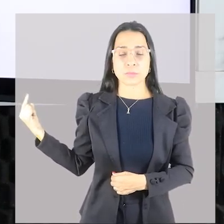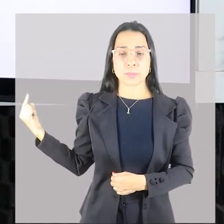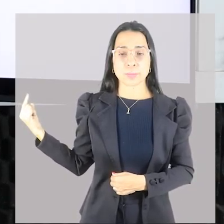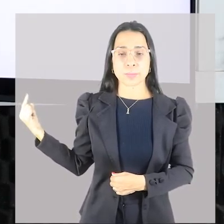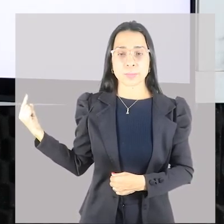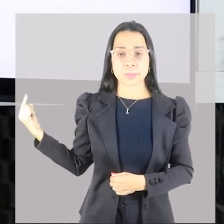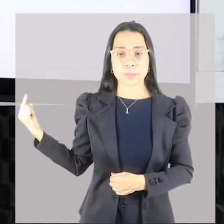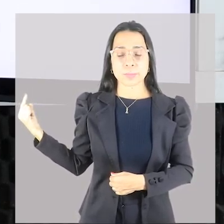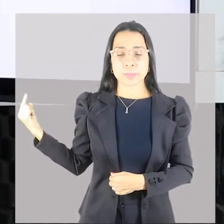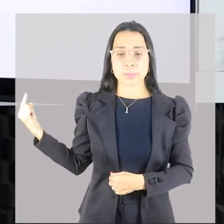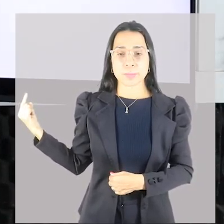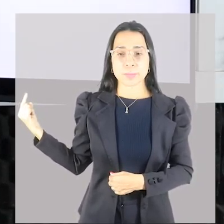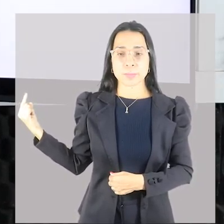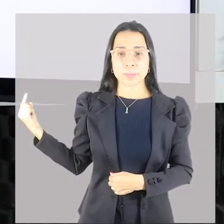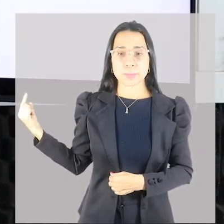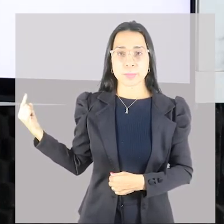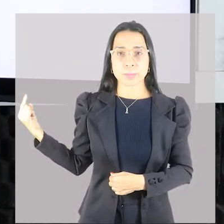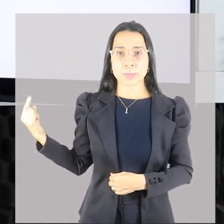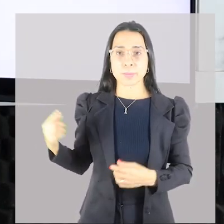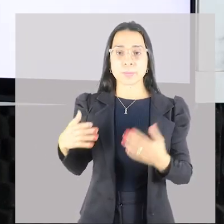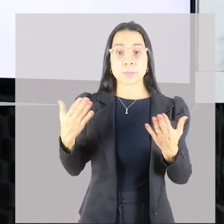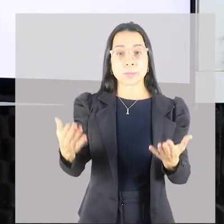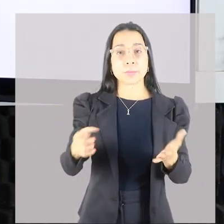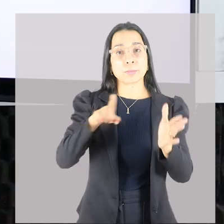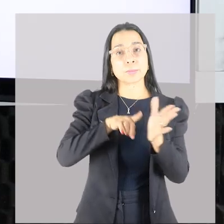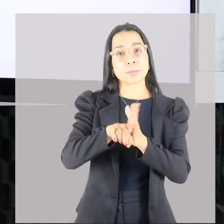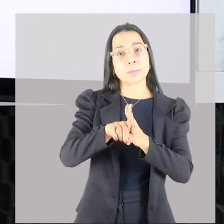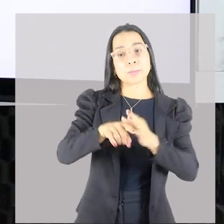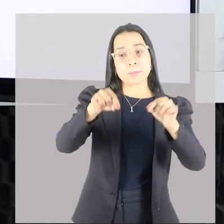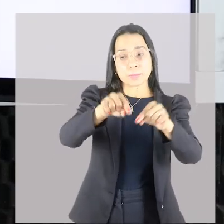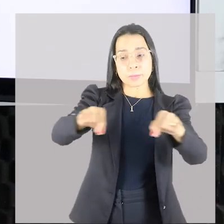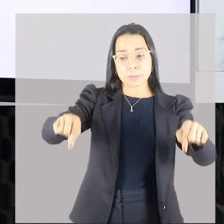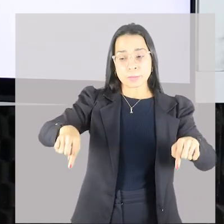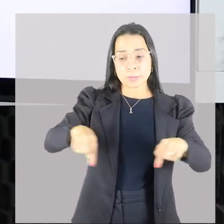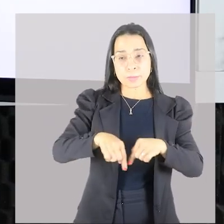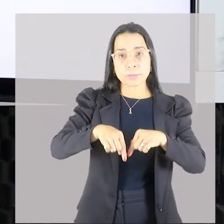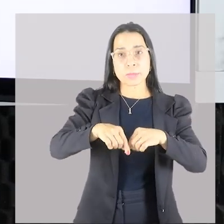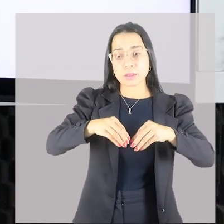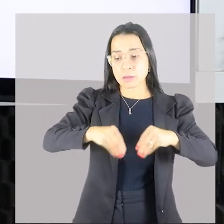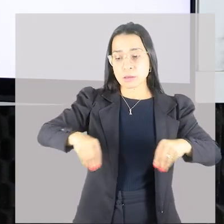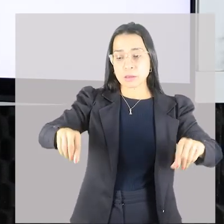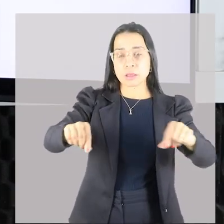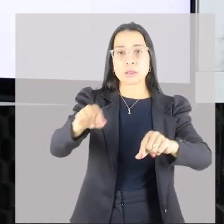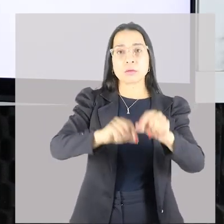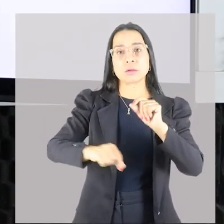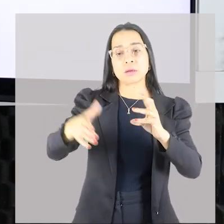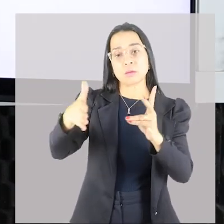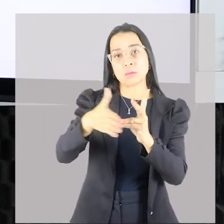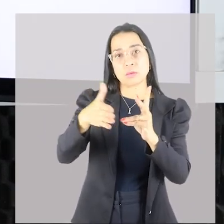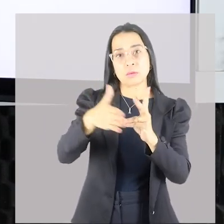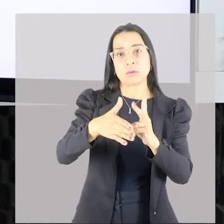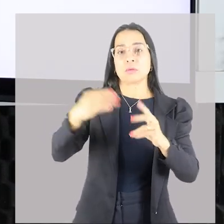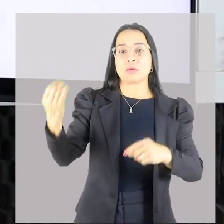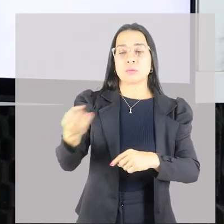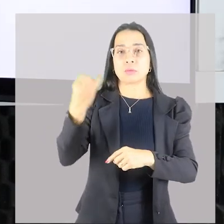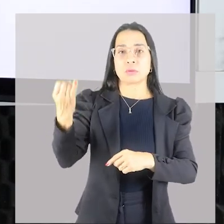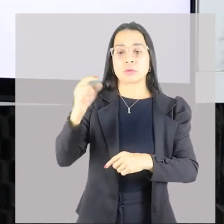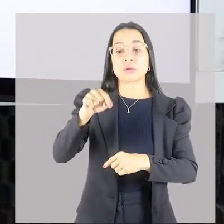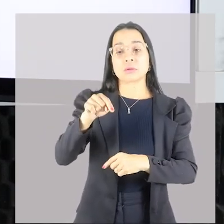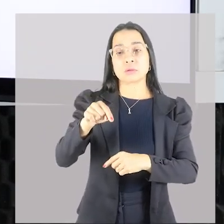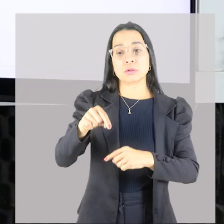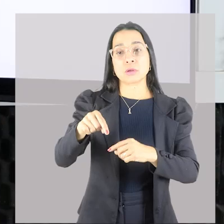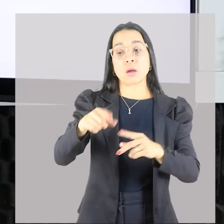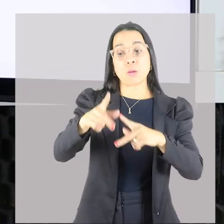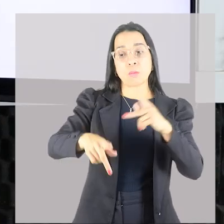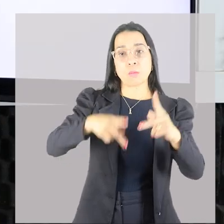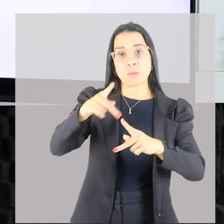Federal de 1988. Então a questão territorial também para o índio, ela é importante. Os indígenas também